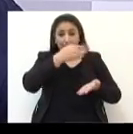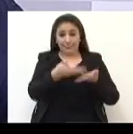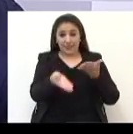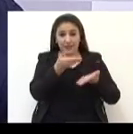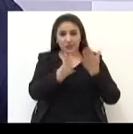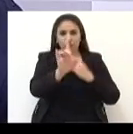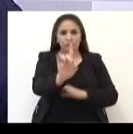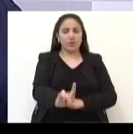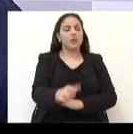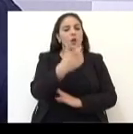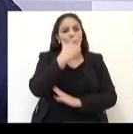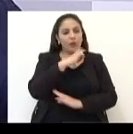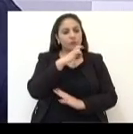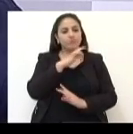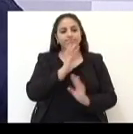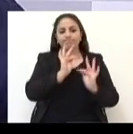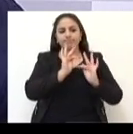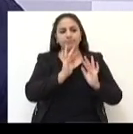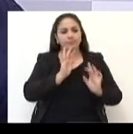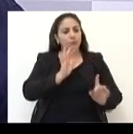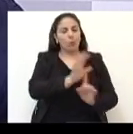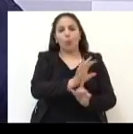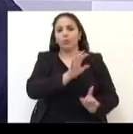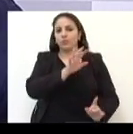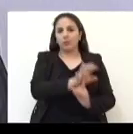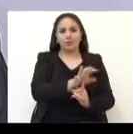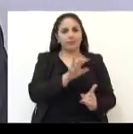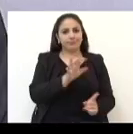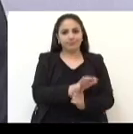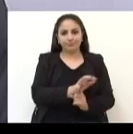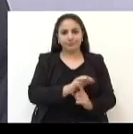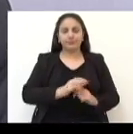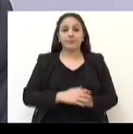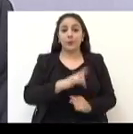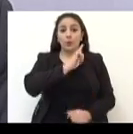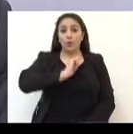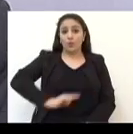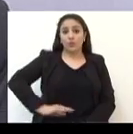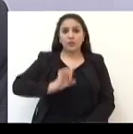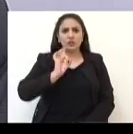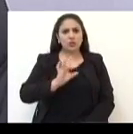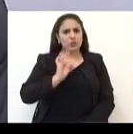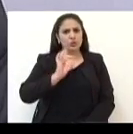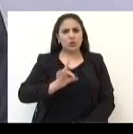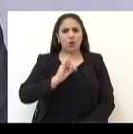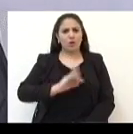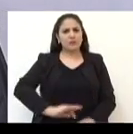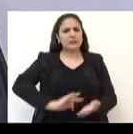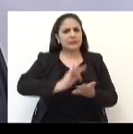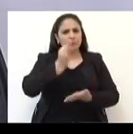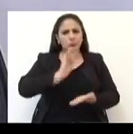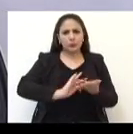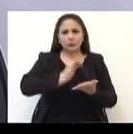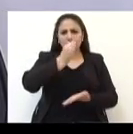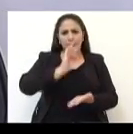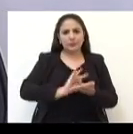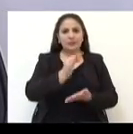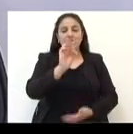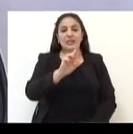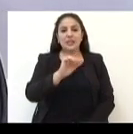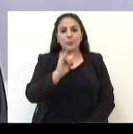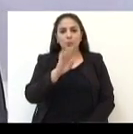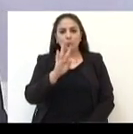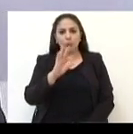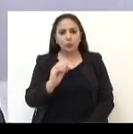dos trabalhadores, ela deve ser combatida com veemência. Os governos só têm botado carga tributária e trazido a